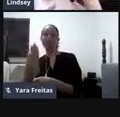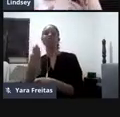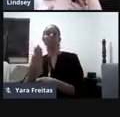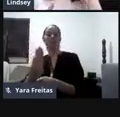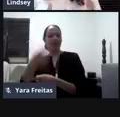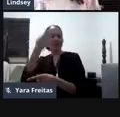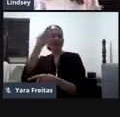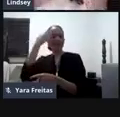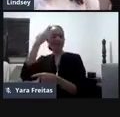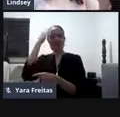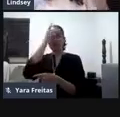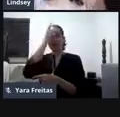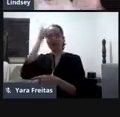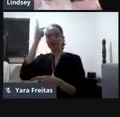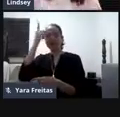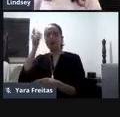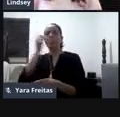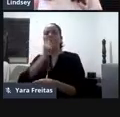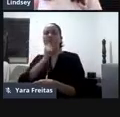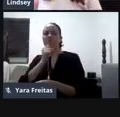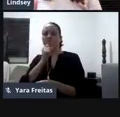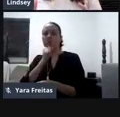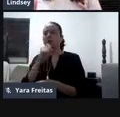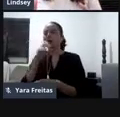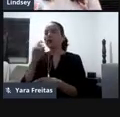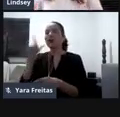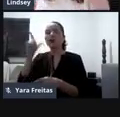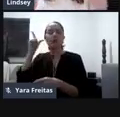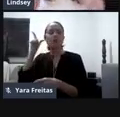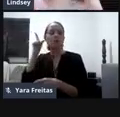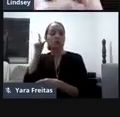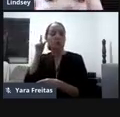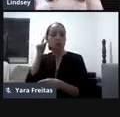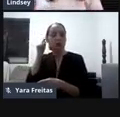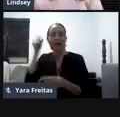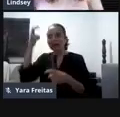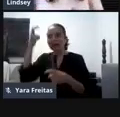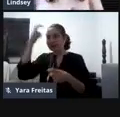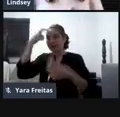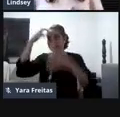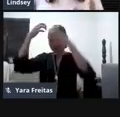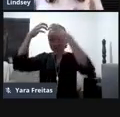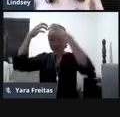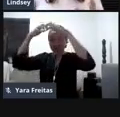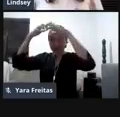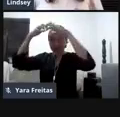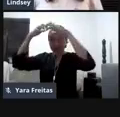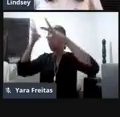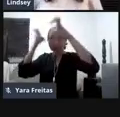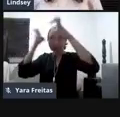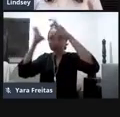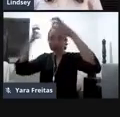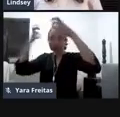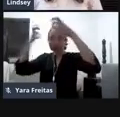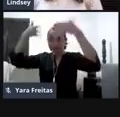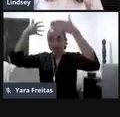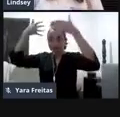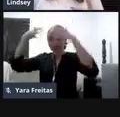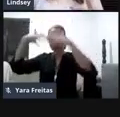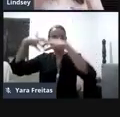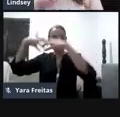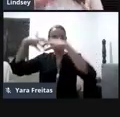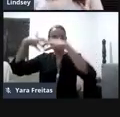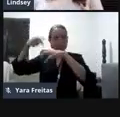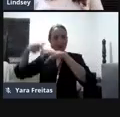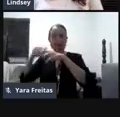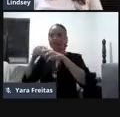perda auditiva reduz o estímulo cerebral e aí você pode ter demência lá no futuro.